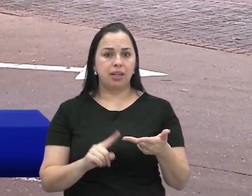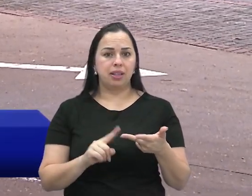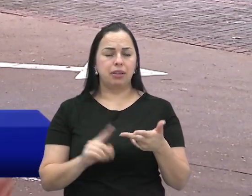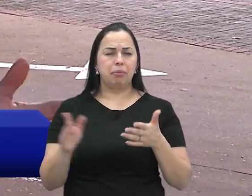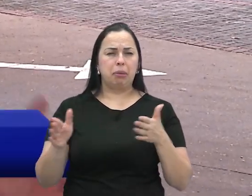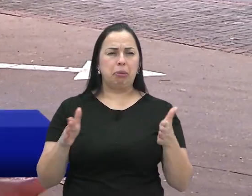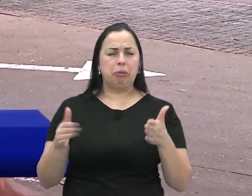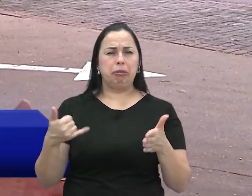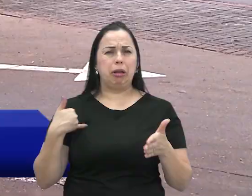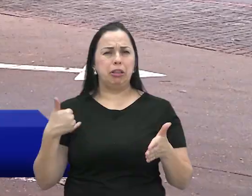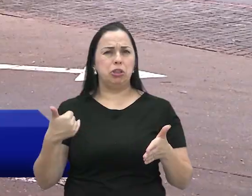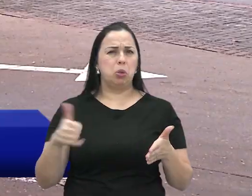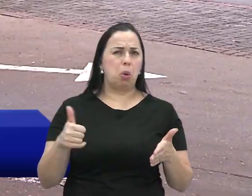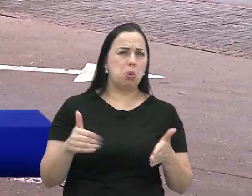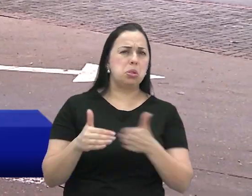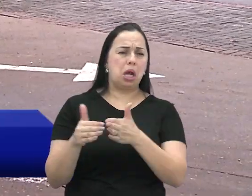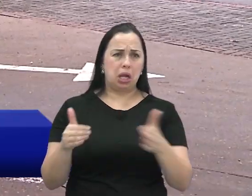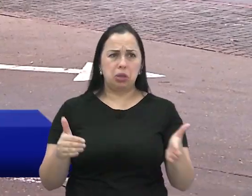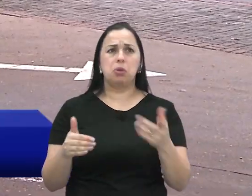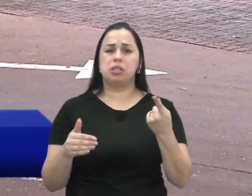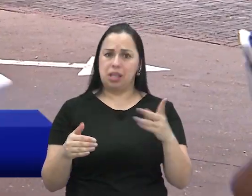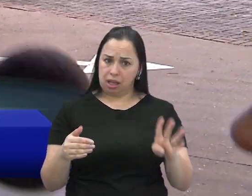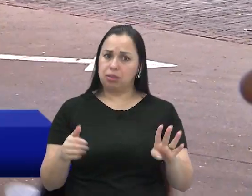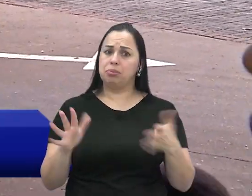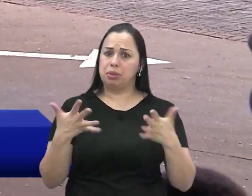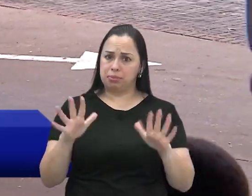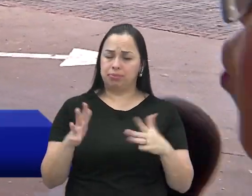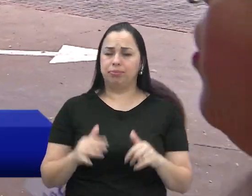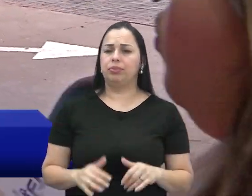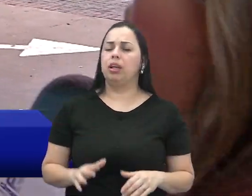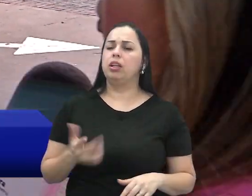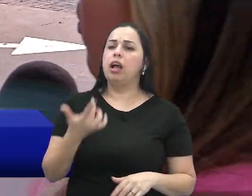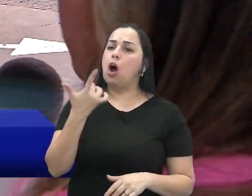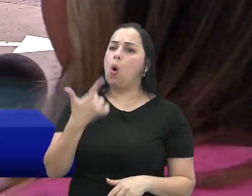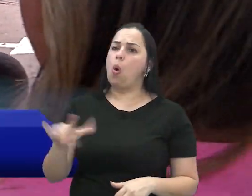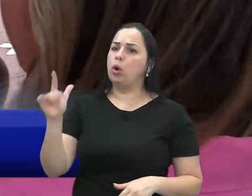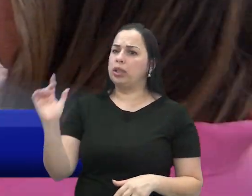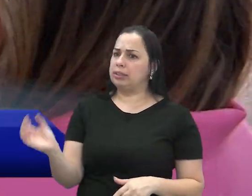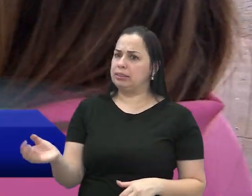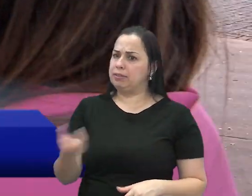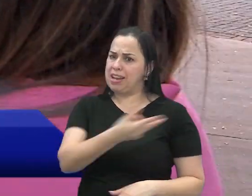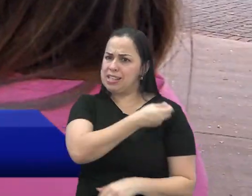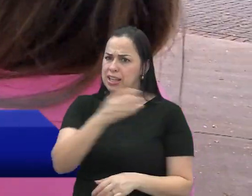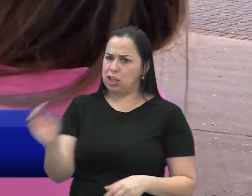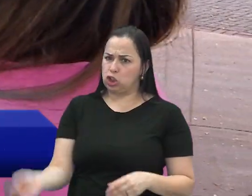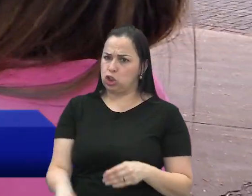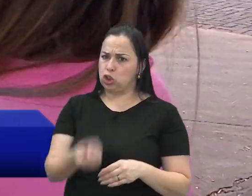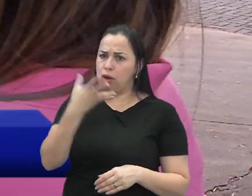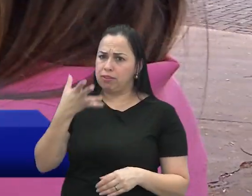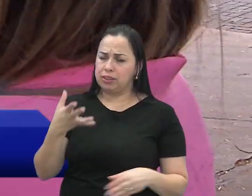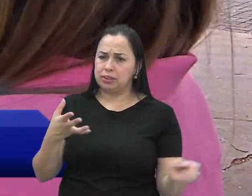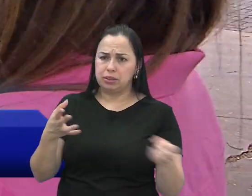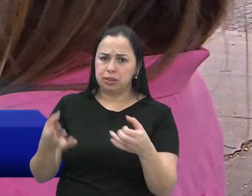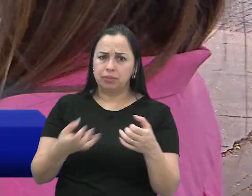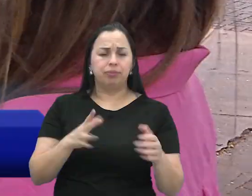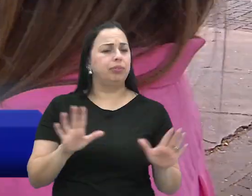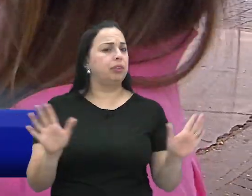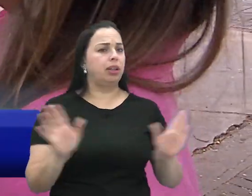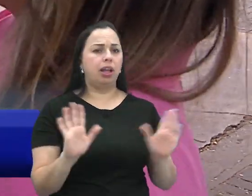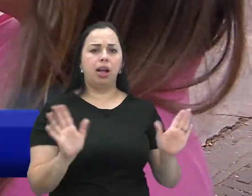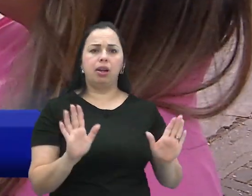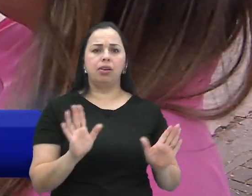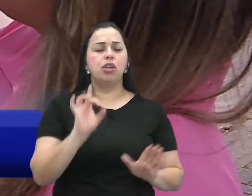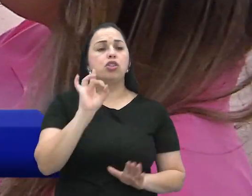vírus também na faixa etária de 11 a 14 anos. E houve alguma inclusão de novas vacinas ou mudança nas idades recomendadas para